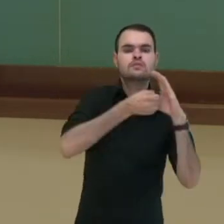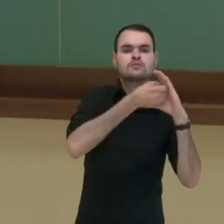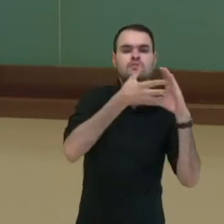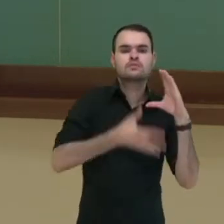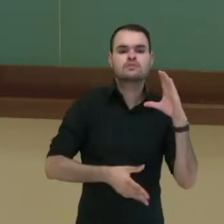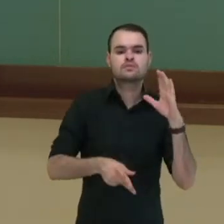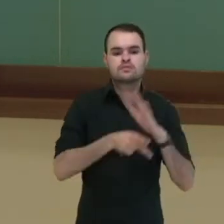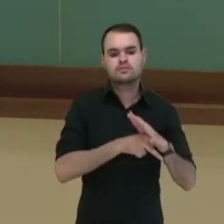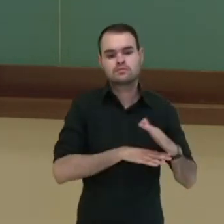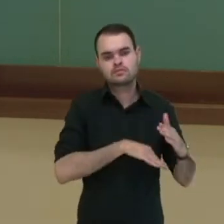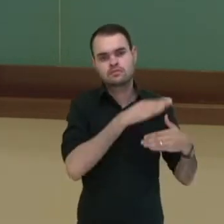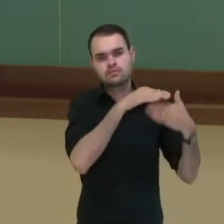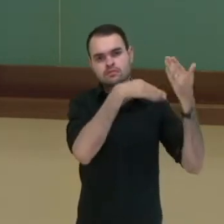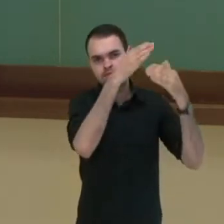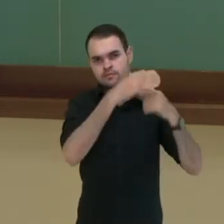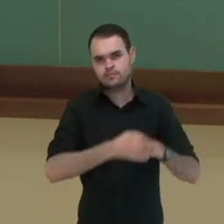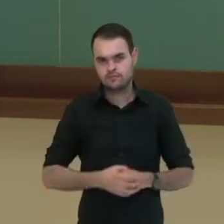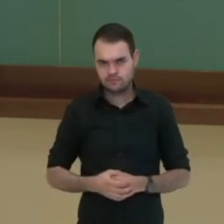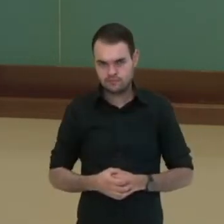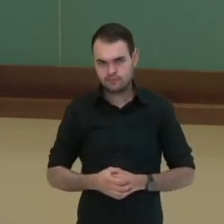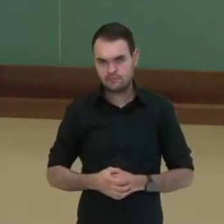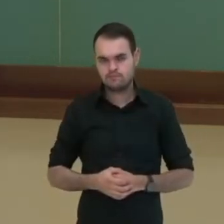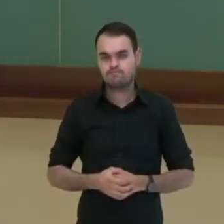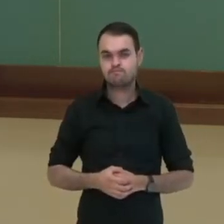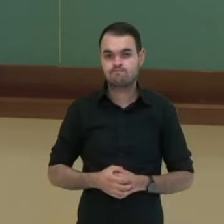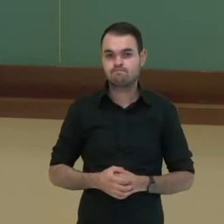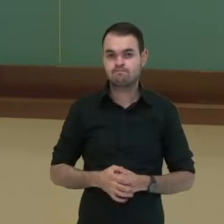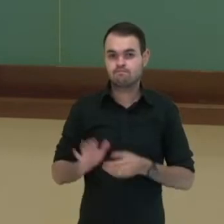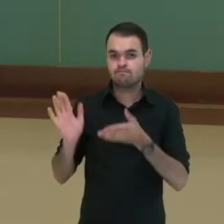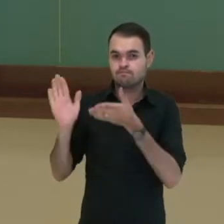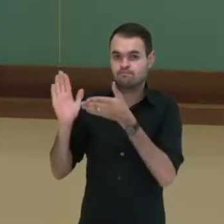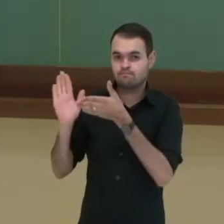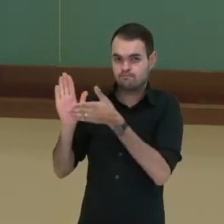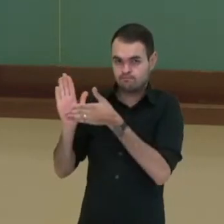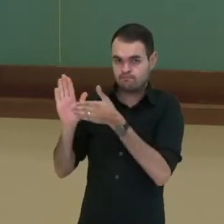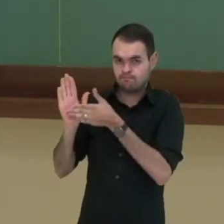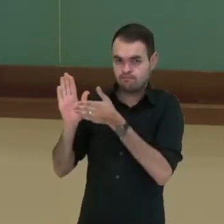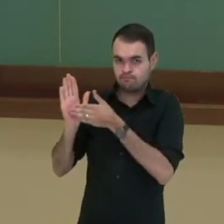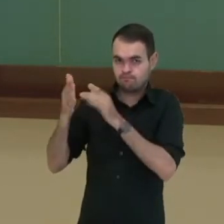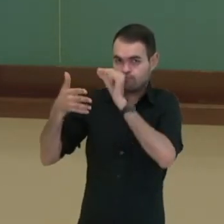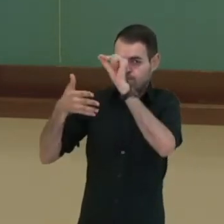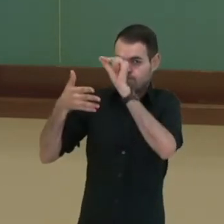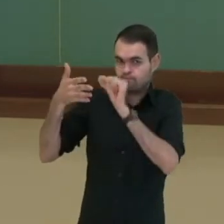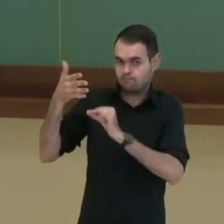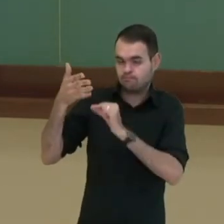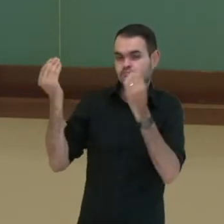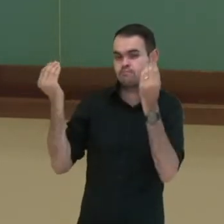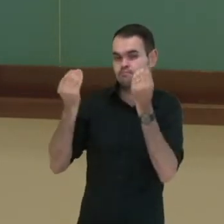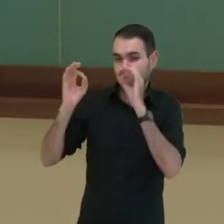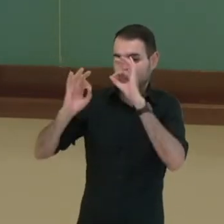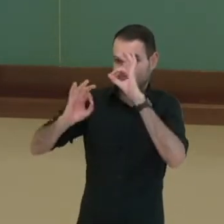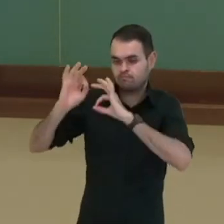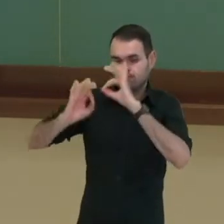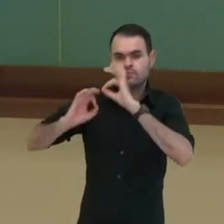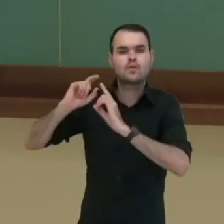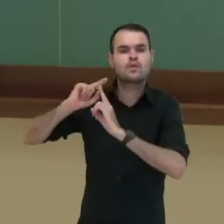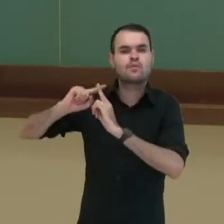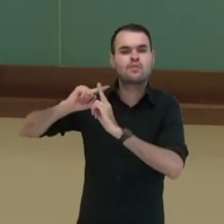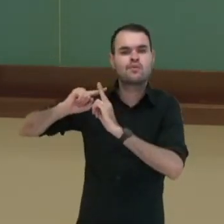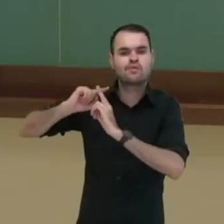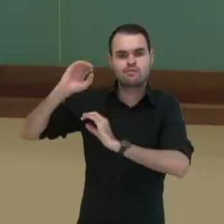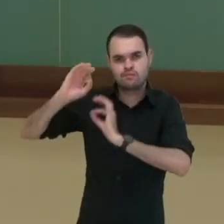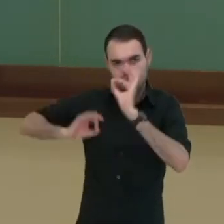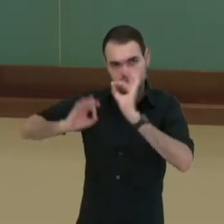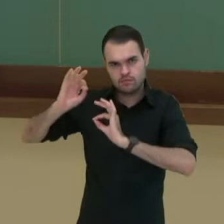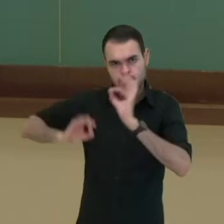características evolutivas. E essas ideias de classificação, como classificar, o porquê classificar, né, os